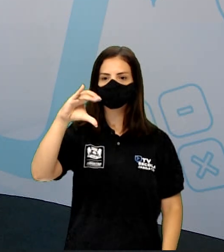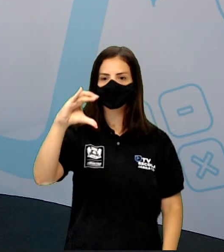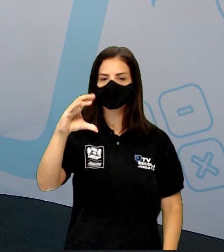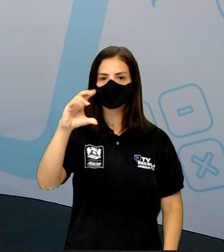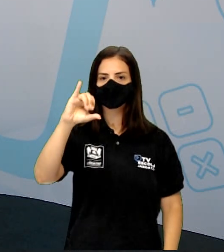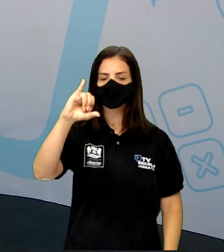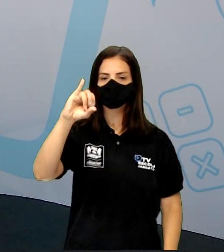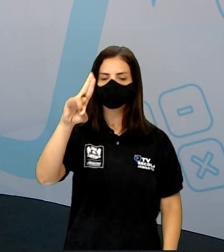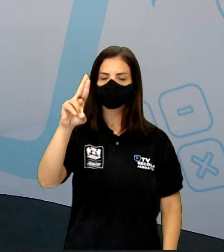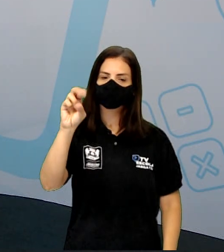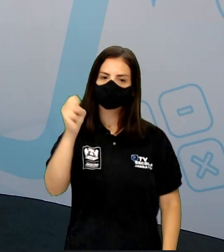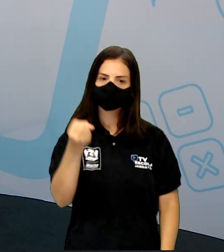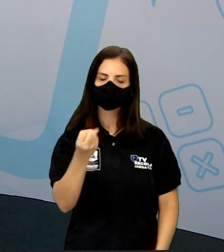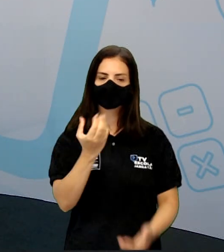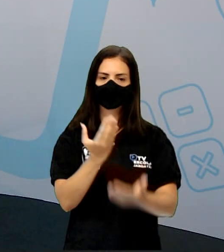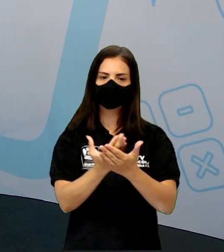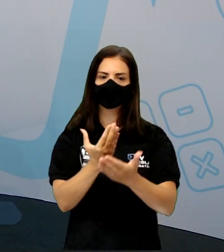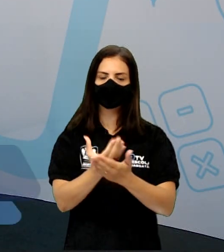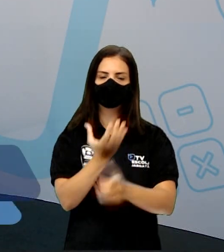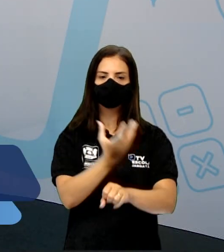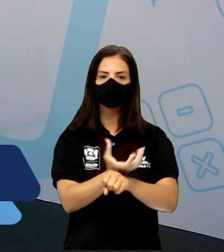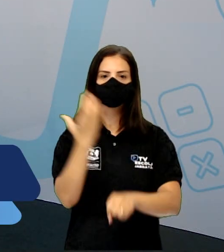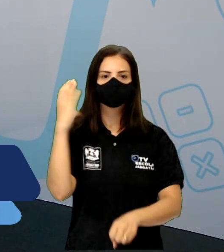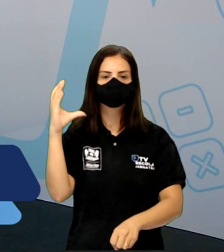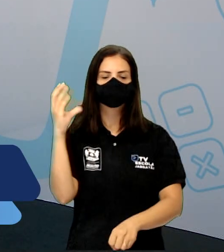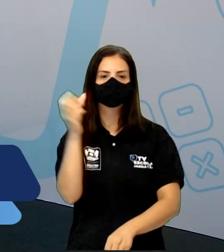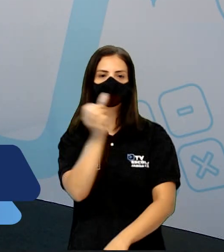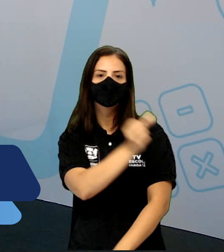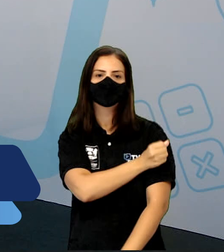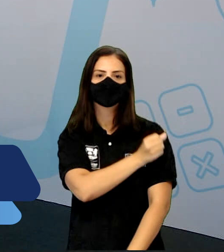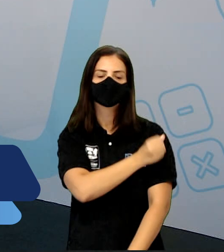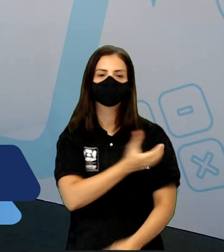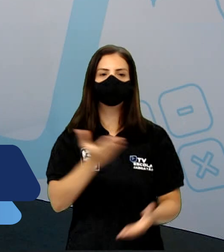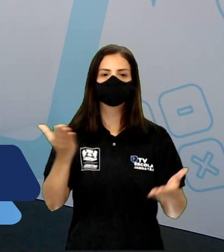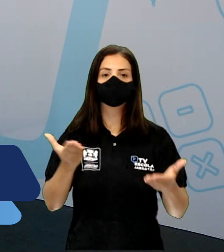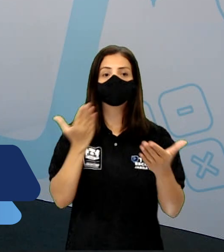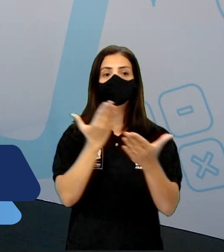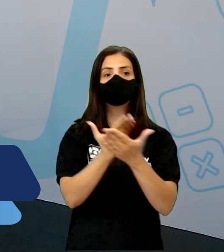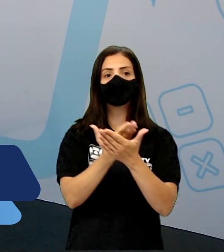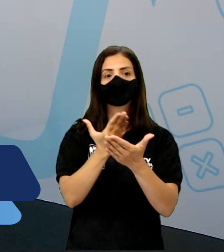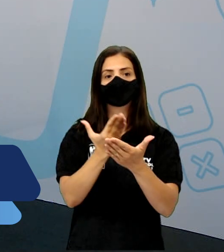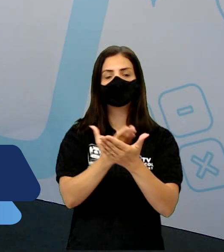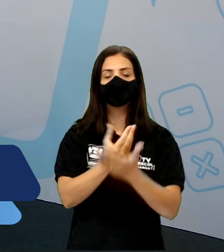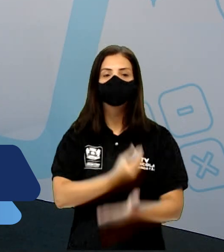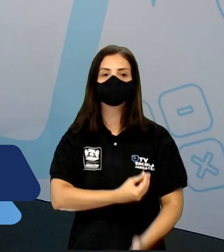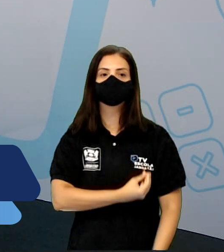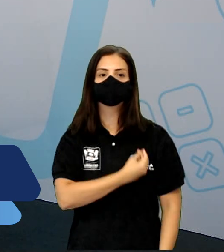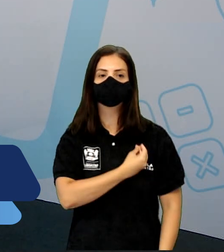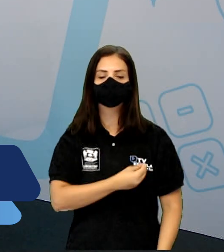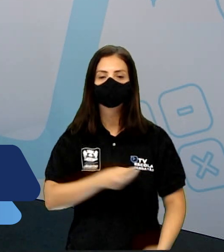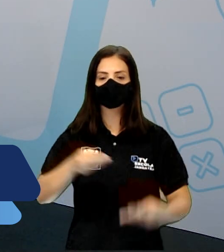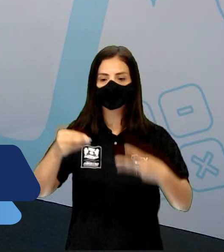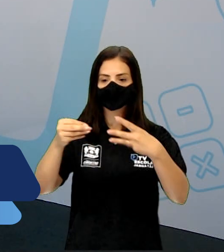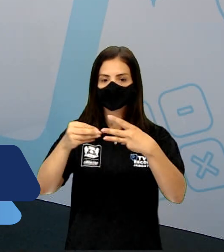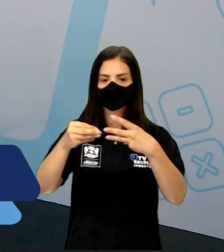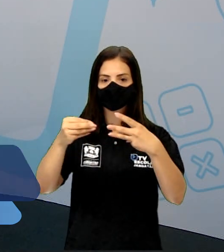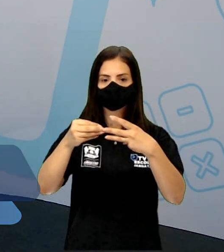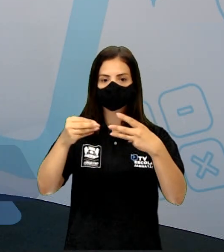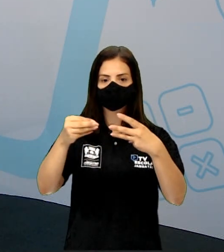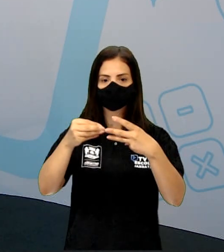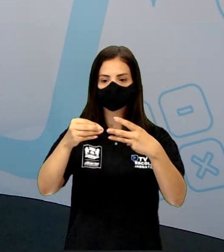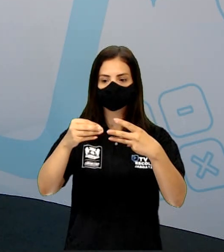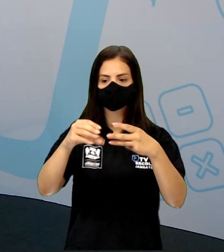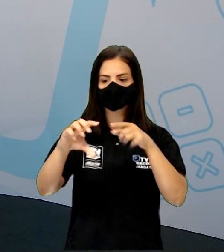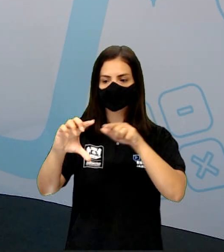lá? Hoje nós vamos falar sobre organismos procariontes e eucariontes. A gente já falou sobre as características